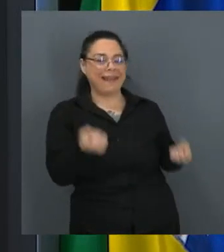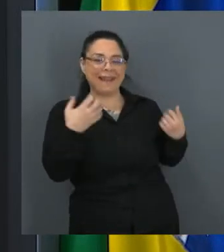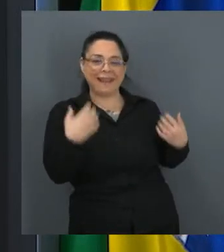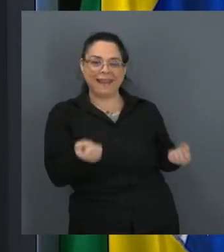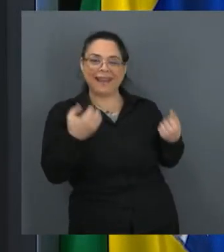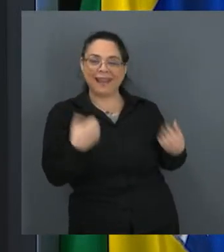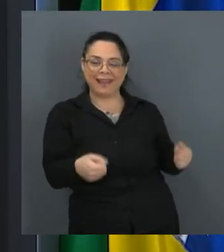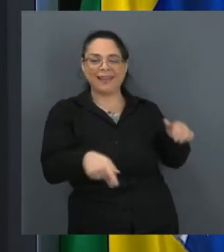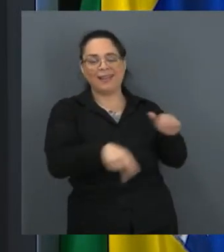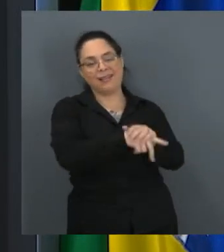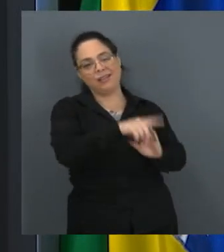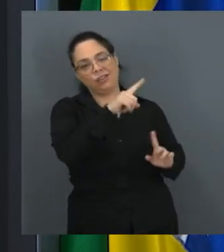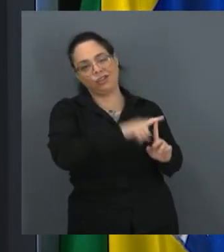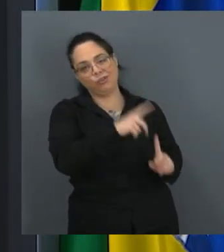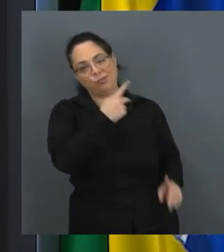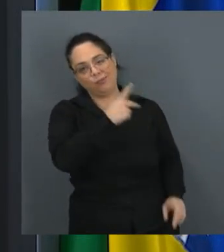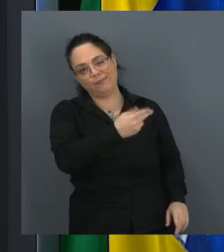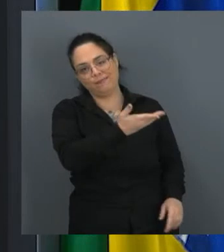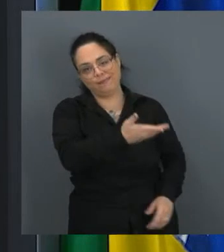tipo